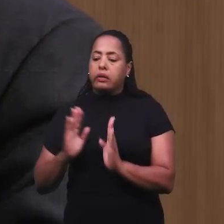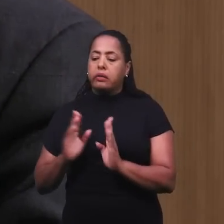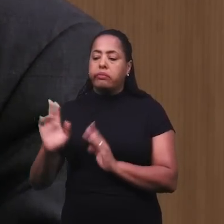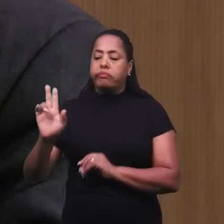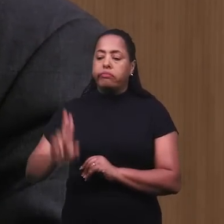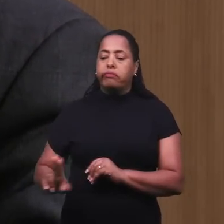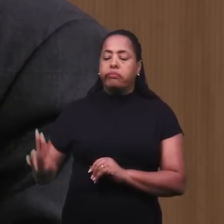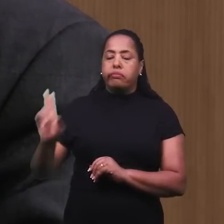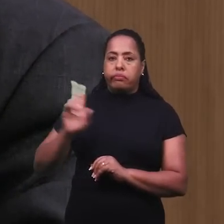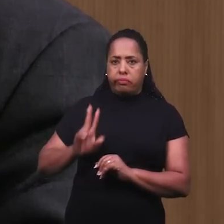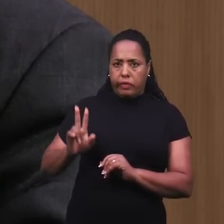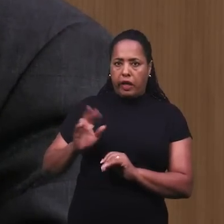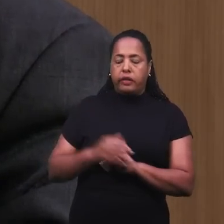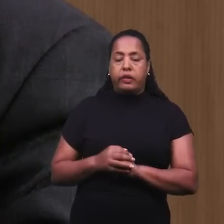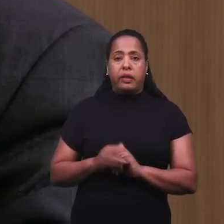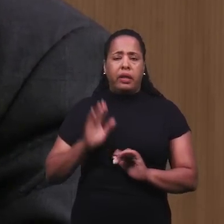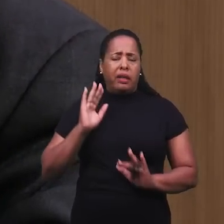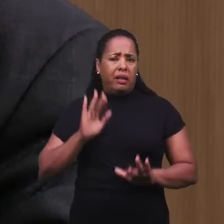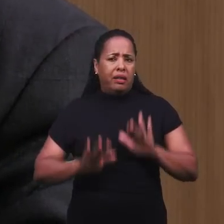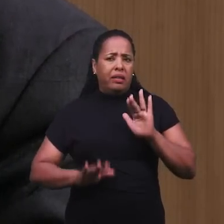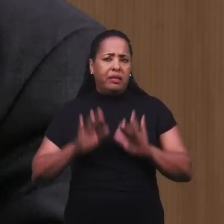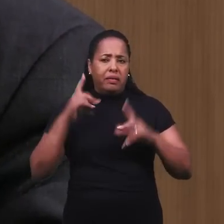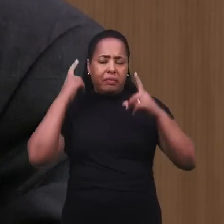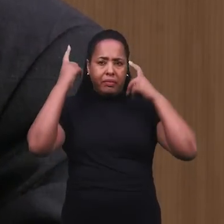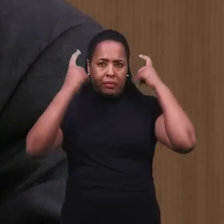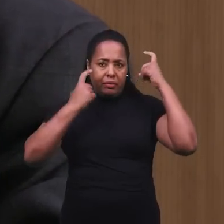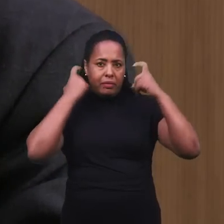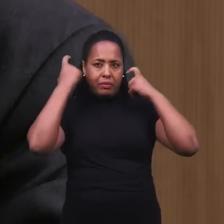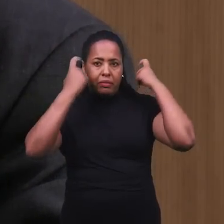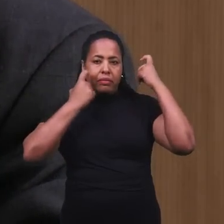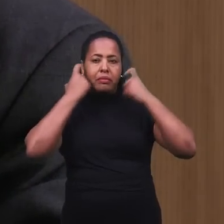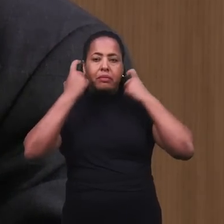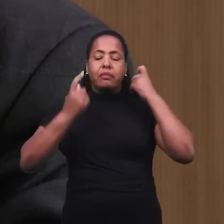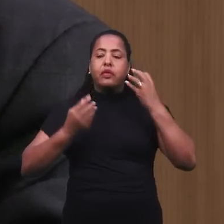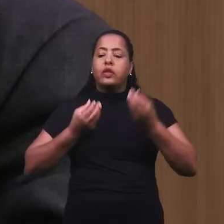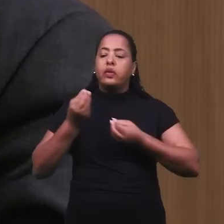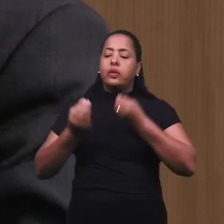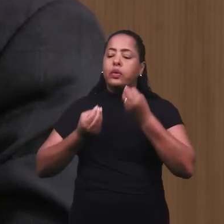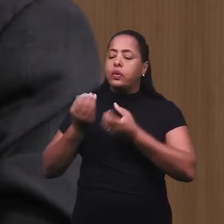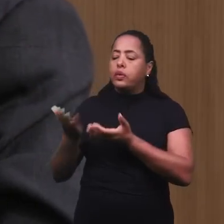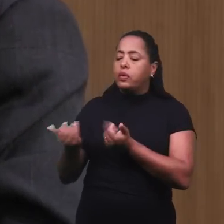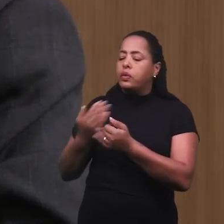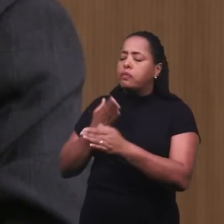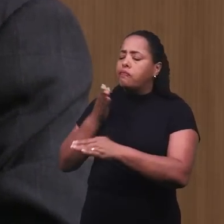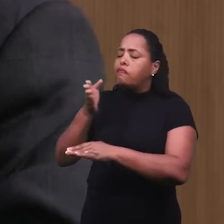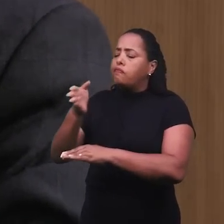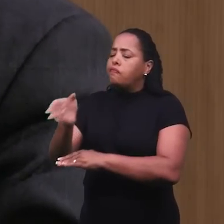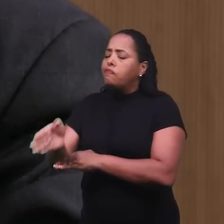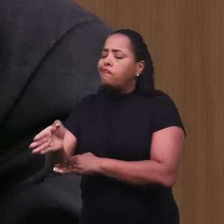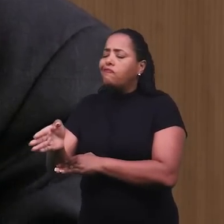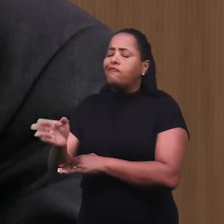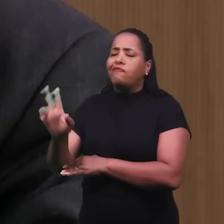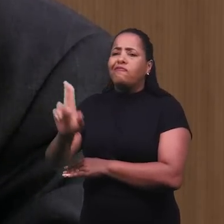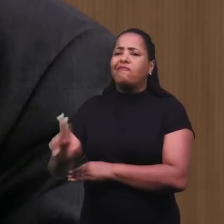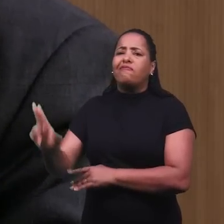Né? Então, muitas vezes se tem a preocupação com a chegada desse jovem à universidade,